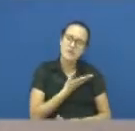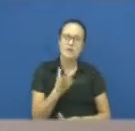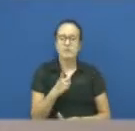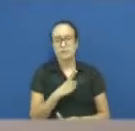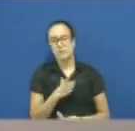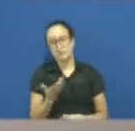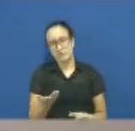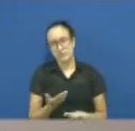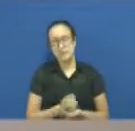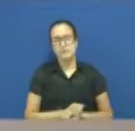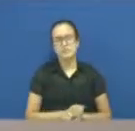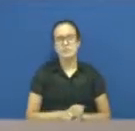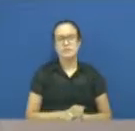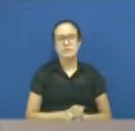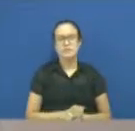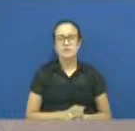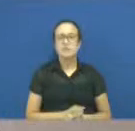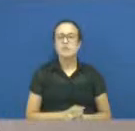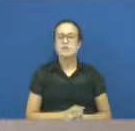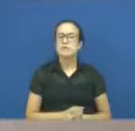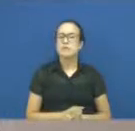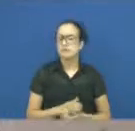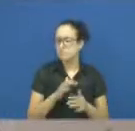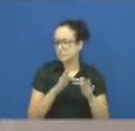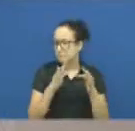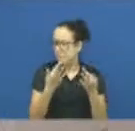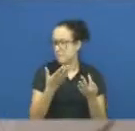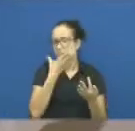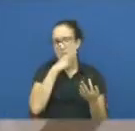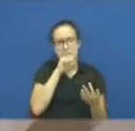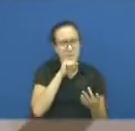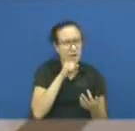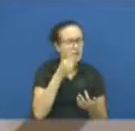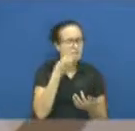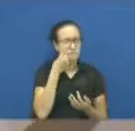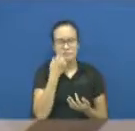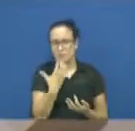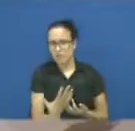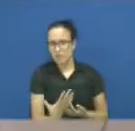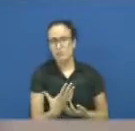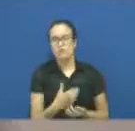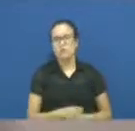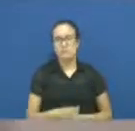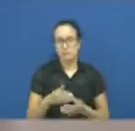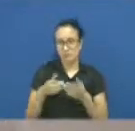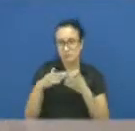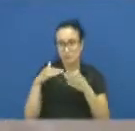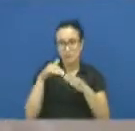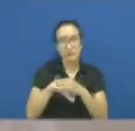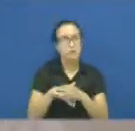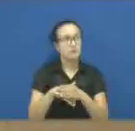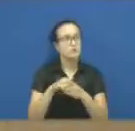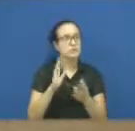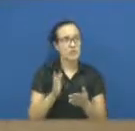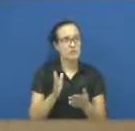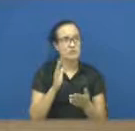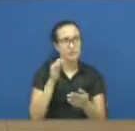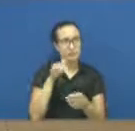servidor público e um pai de família exemplar lá na Prefeitura Municipal. Peço o voto favorável.